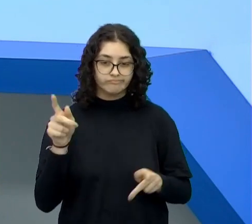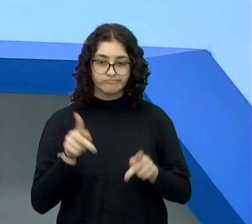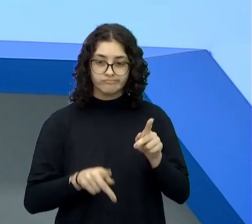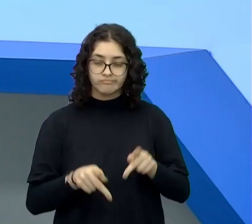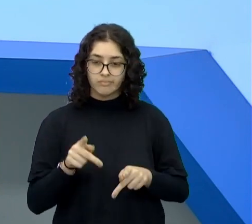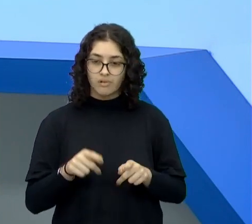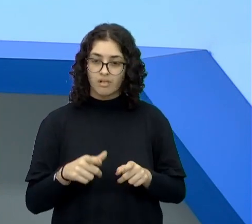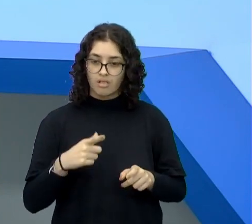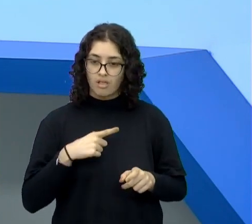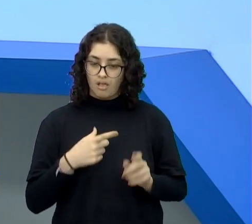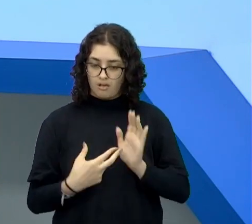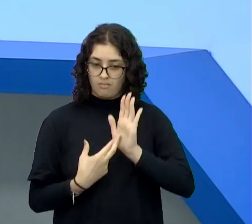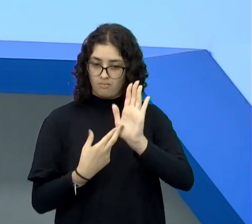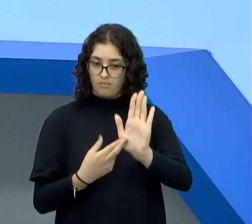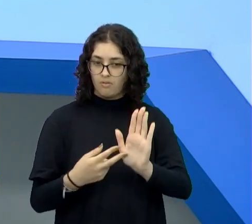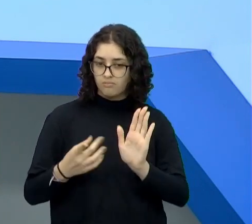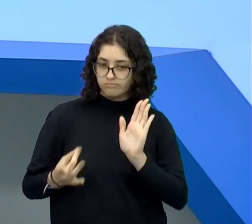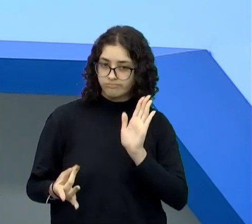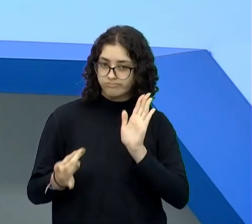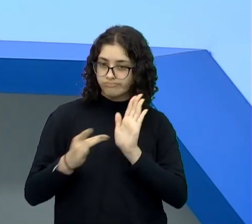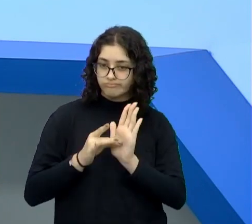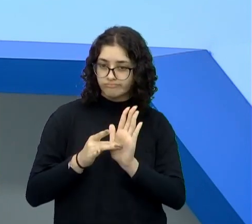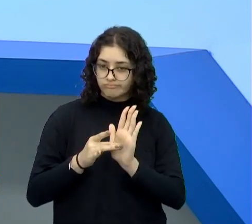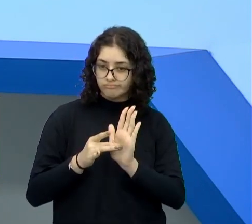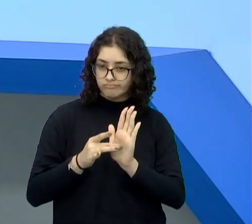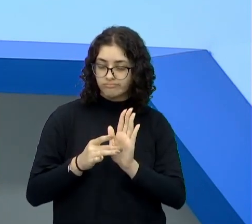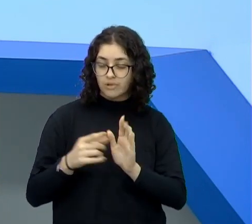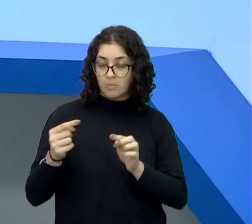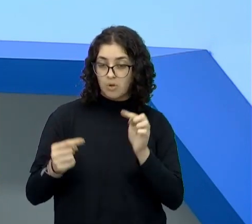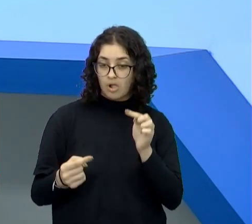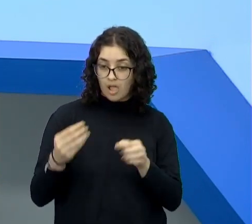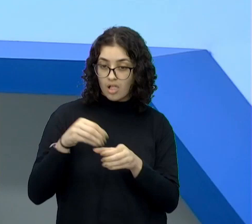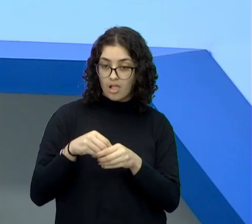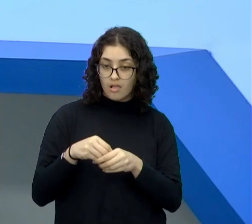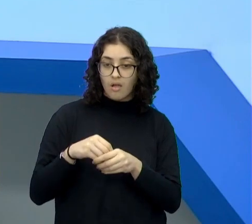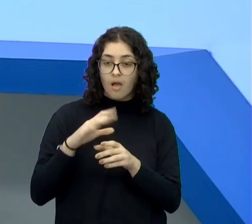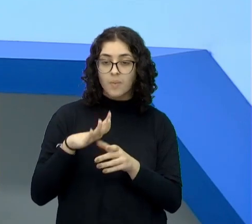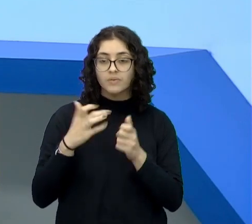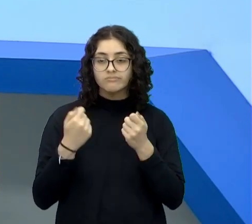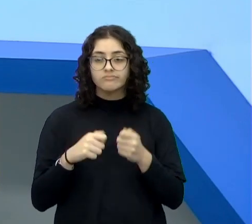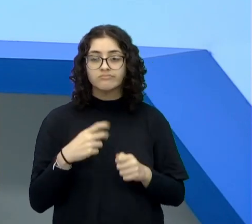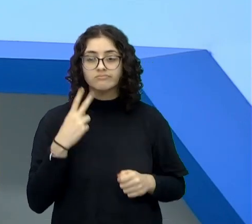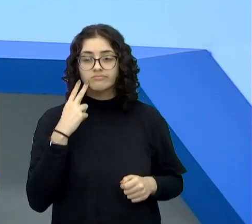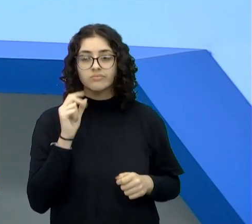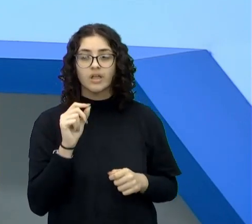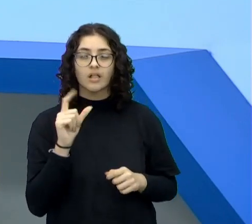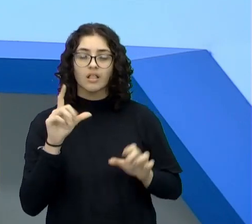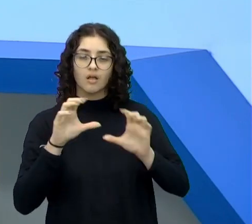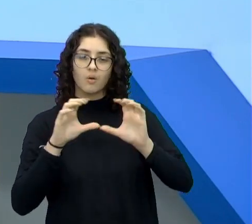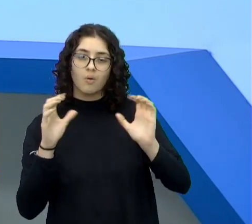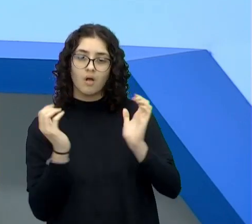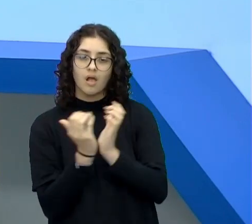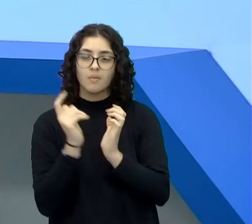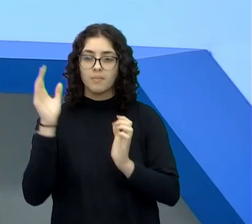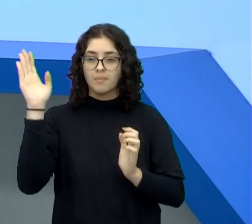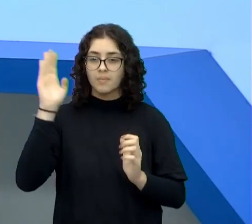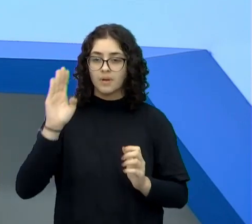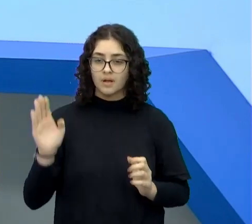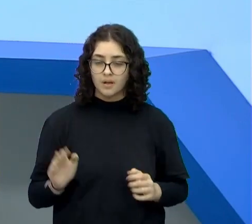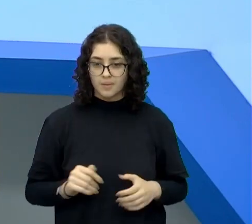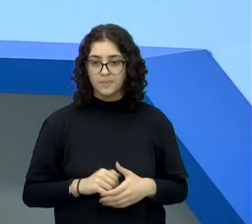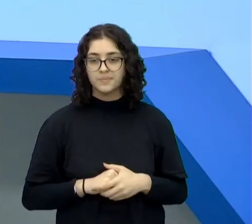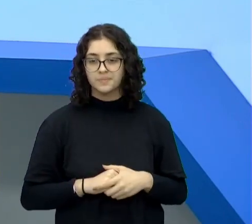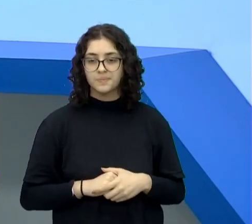população ela tem uma representatividade política? Então é necessário, por exemplo, que a gente olhe o Congresso brasileiro, como é que